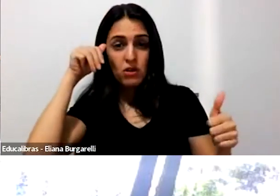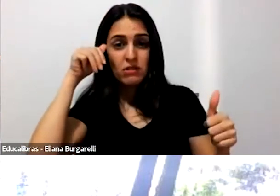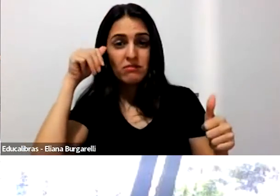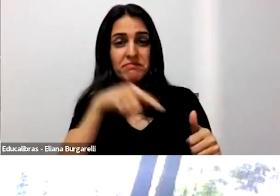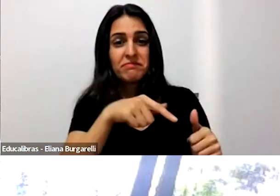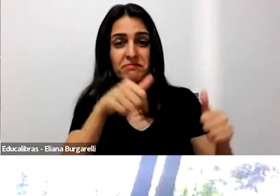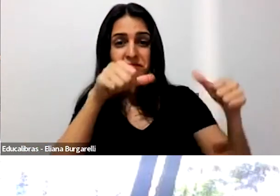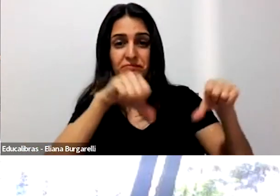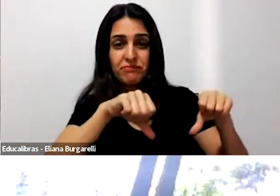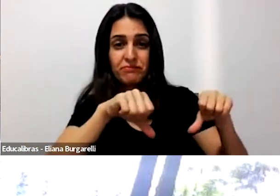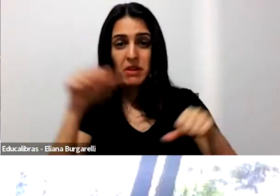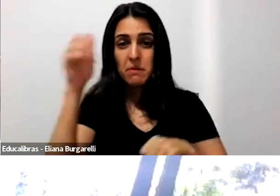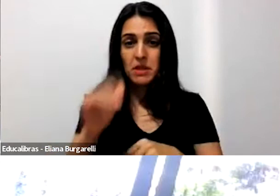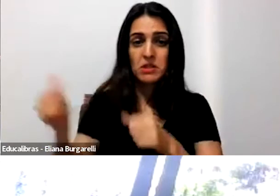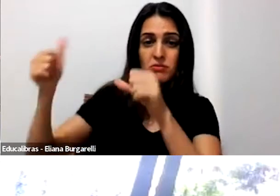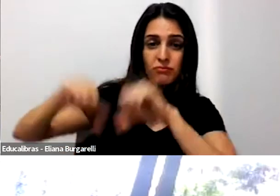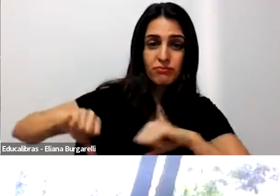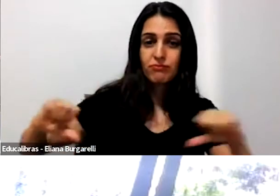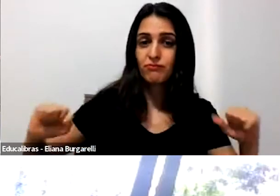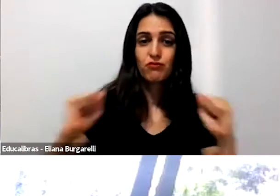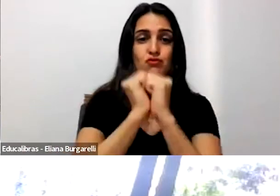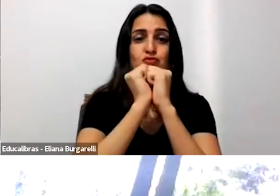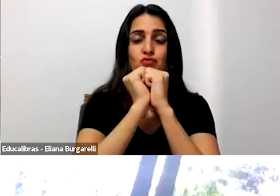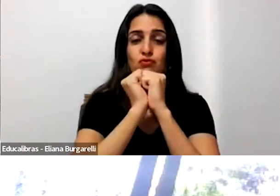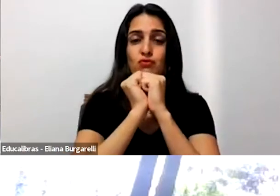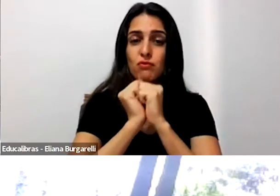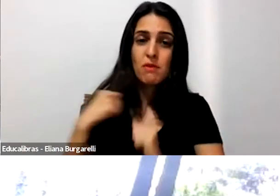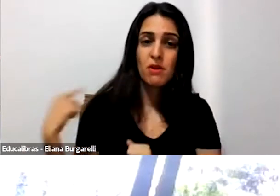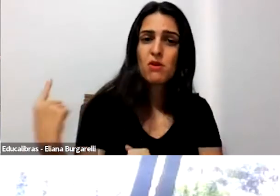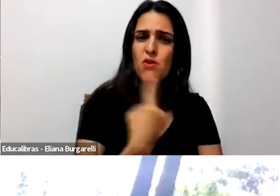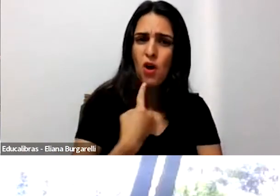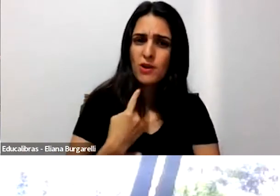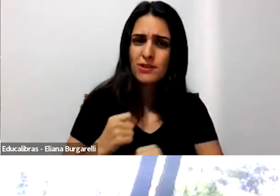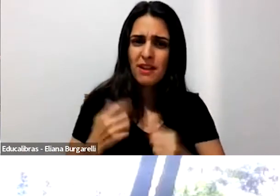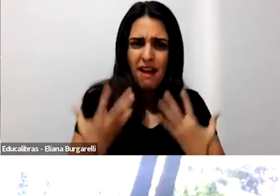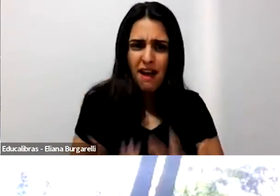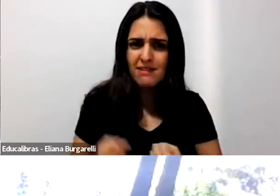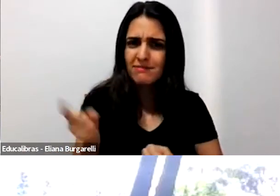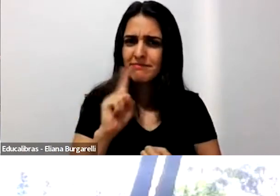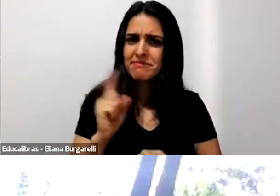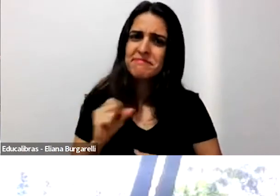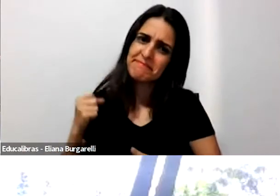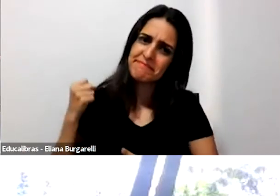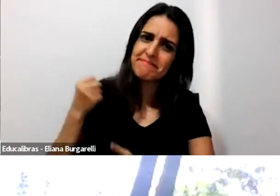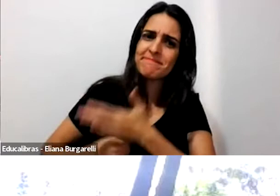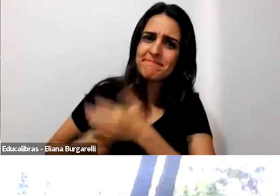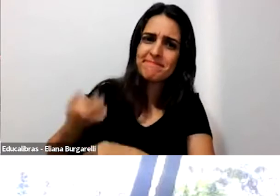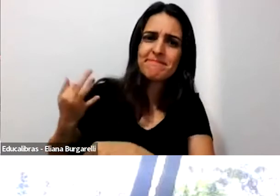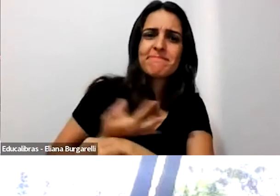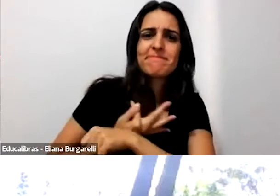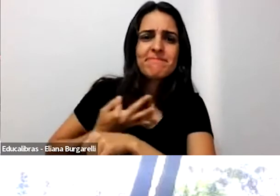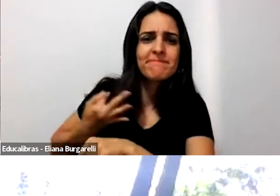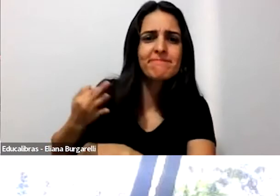democracia, sem Amazônia. A Isabela costuma falar, a Amazônia em pé, o Brasil em pé. E